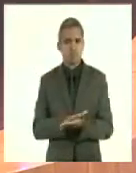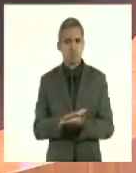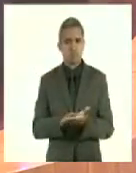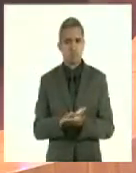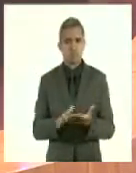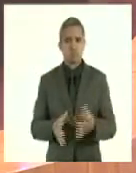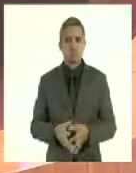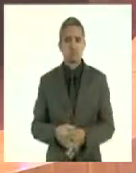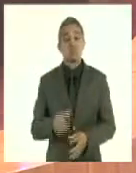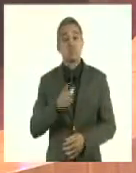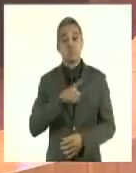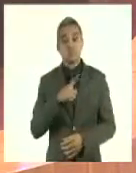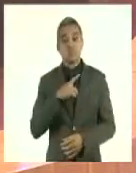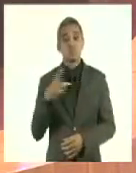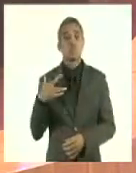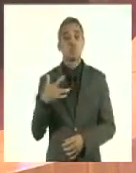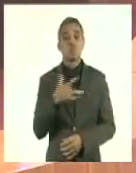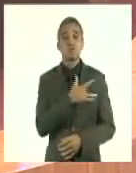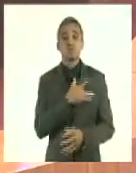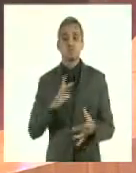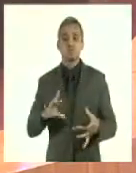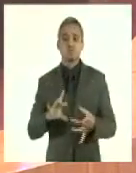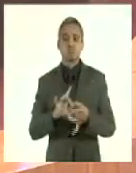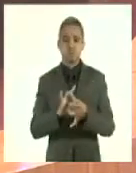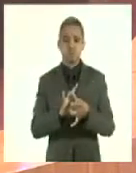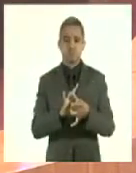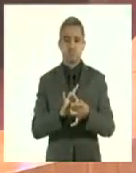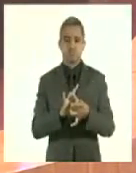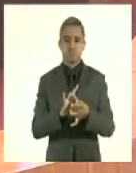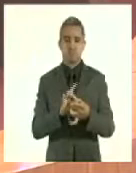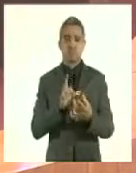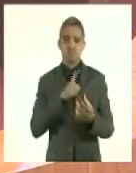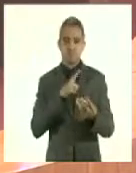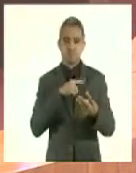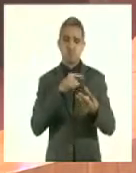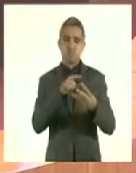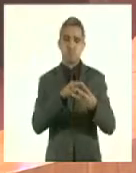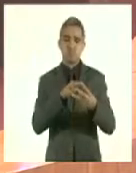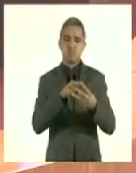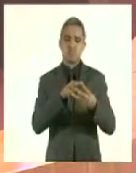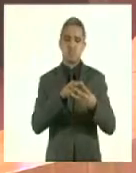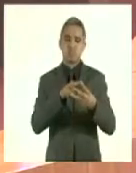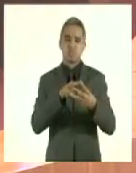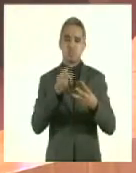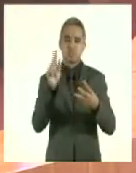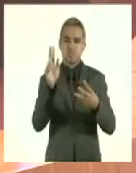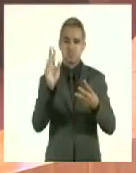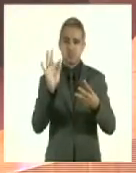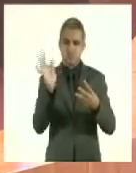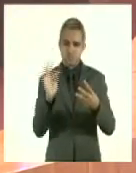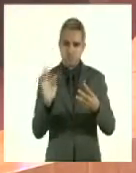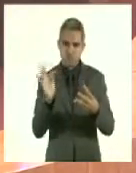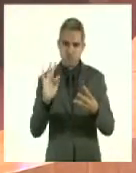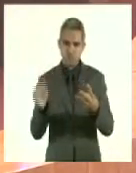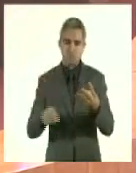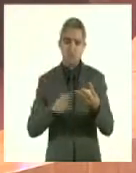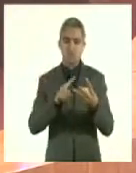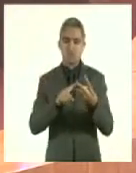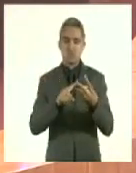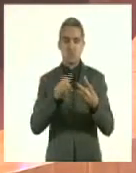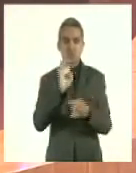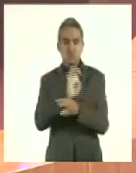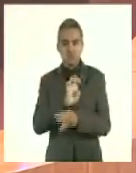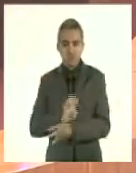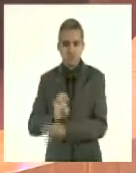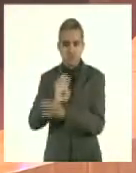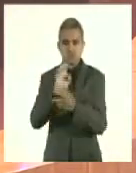Nós temos uma saúde integrada, três entes: União, estados e municípios.